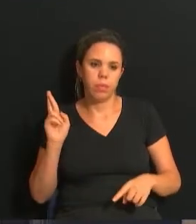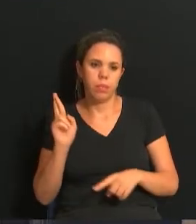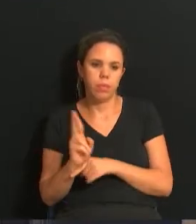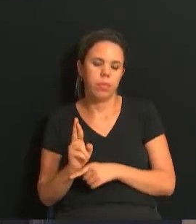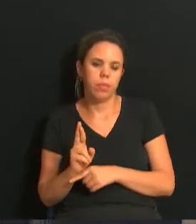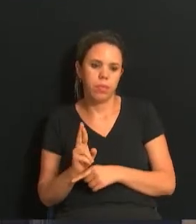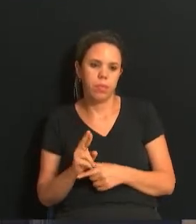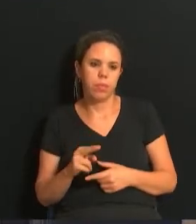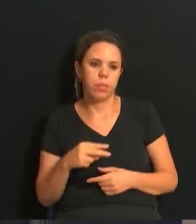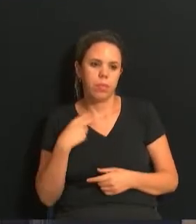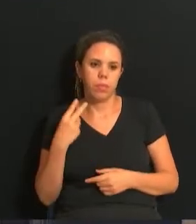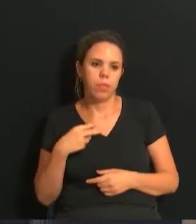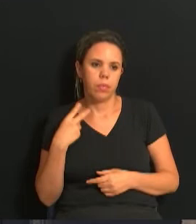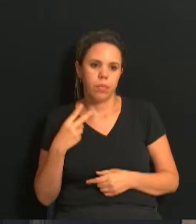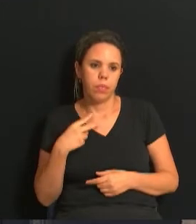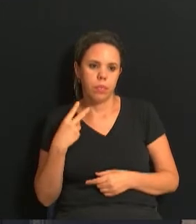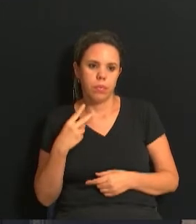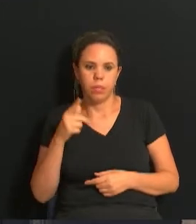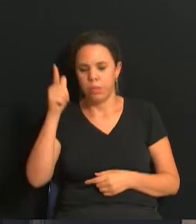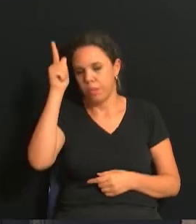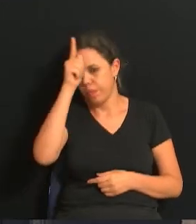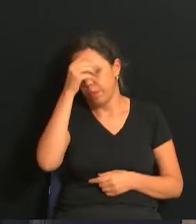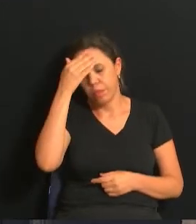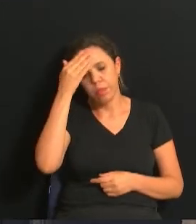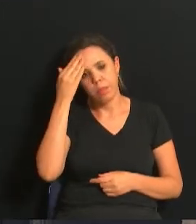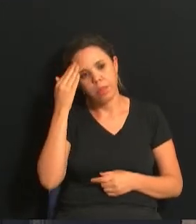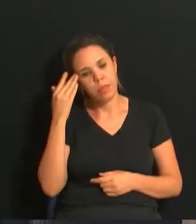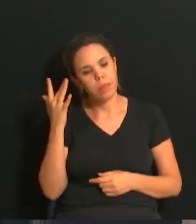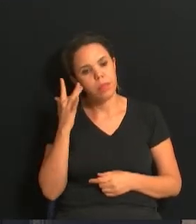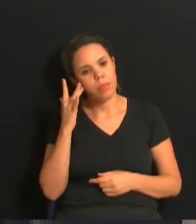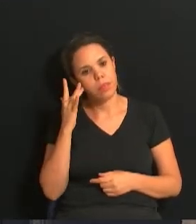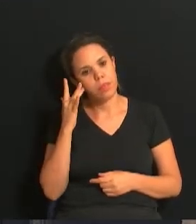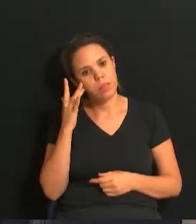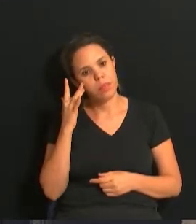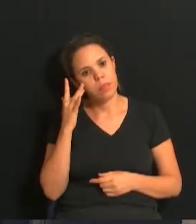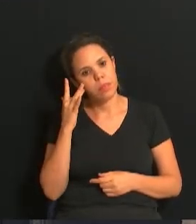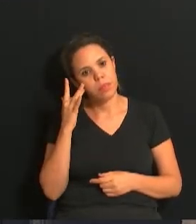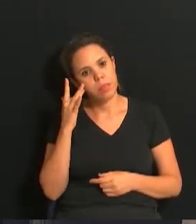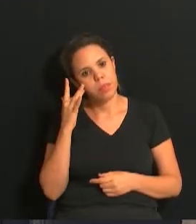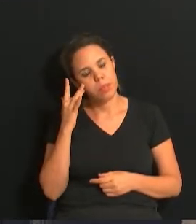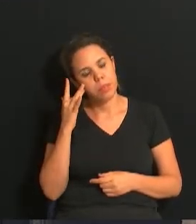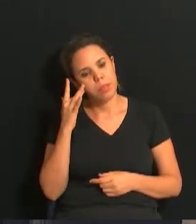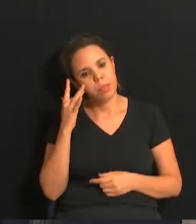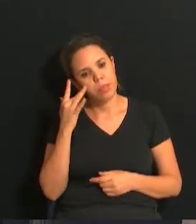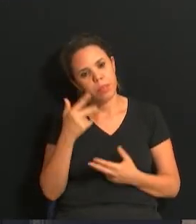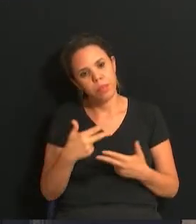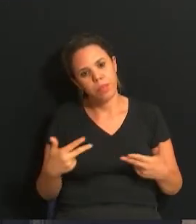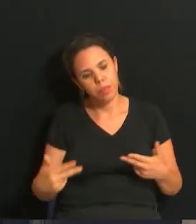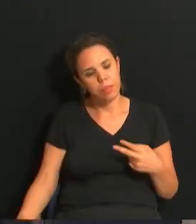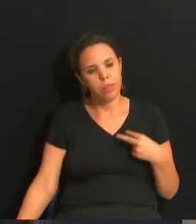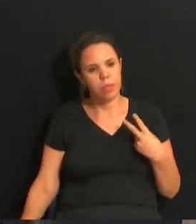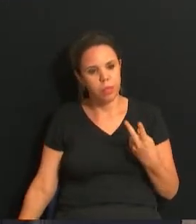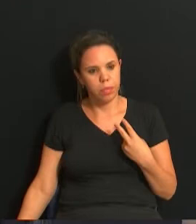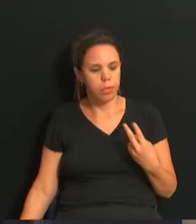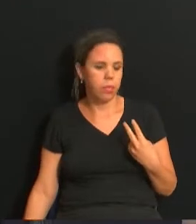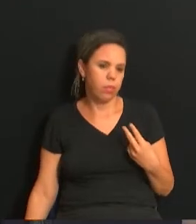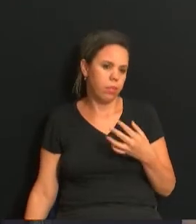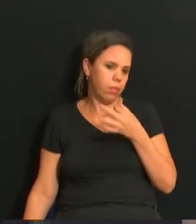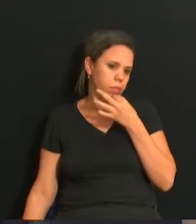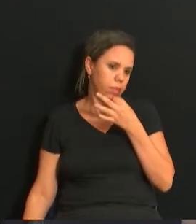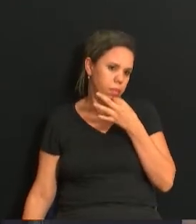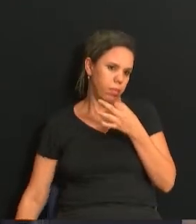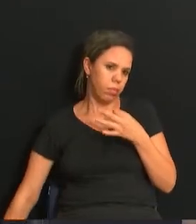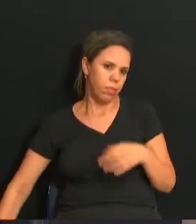o mandato do vereador Gustavo Peta, eu gostaria de tirar aqui, além dos encaminhamentos da gente